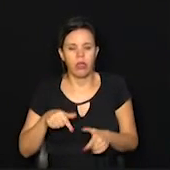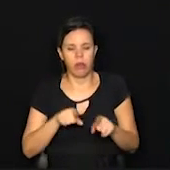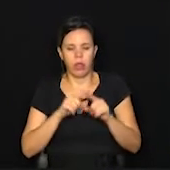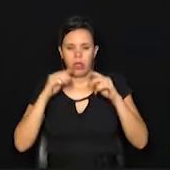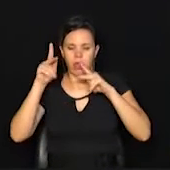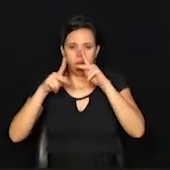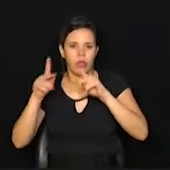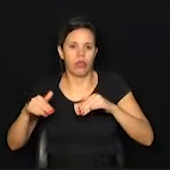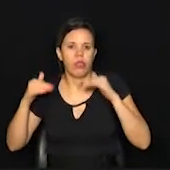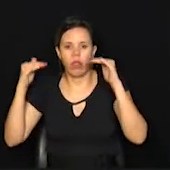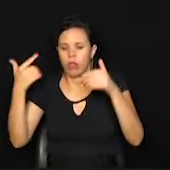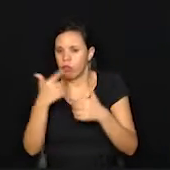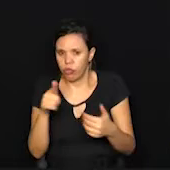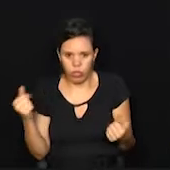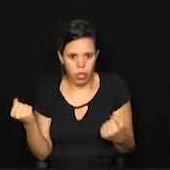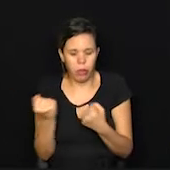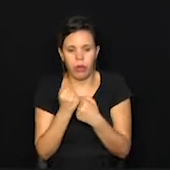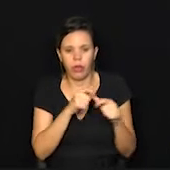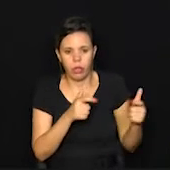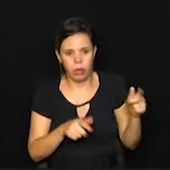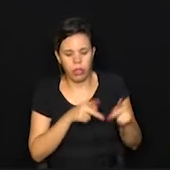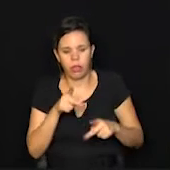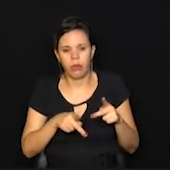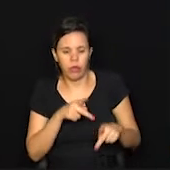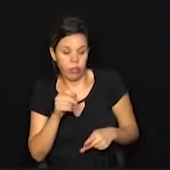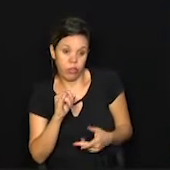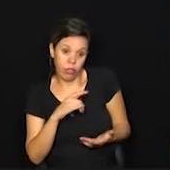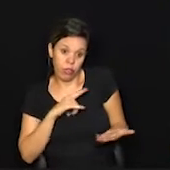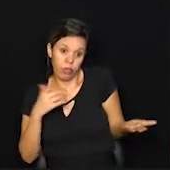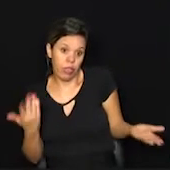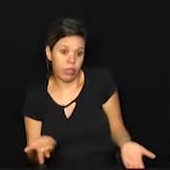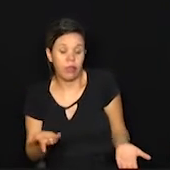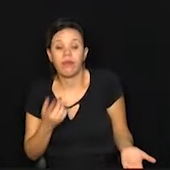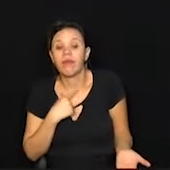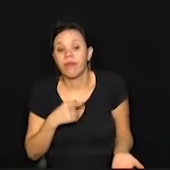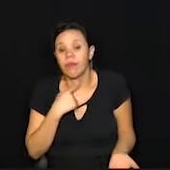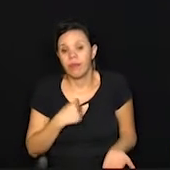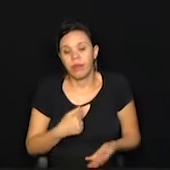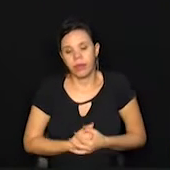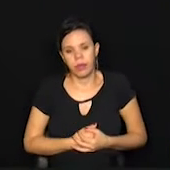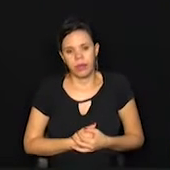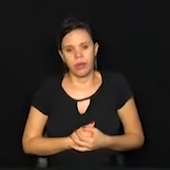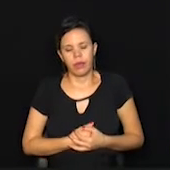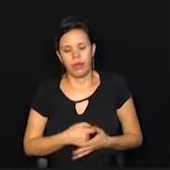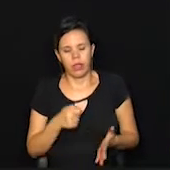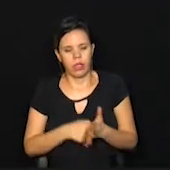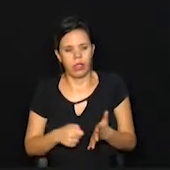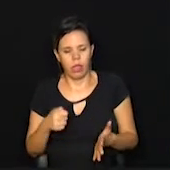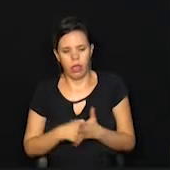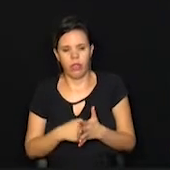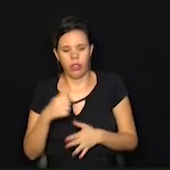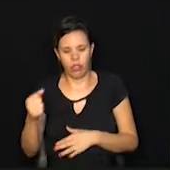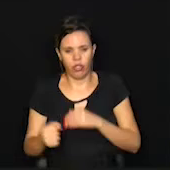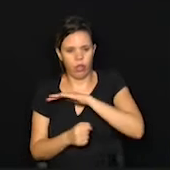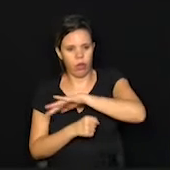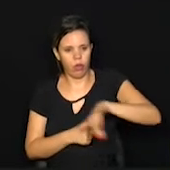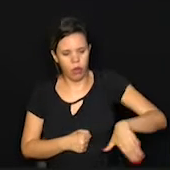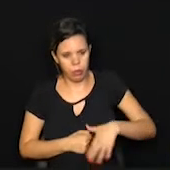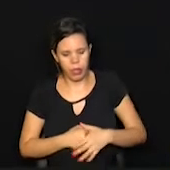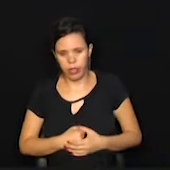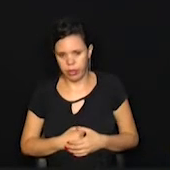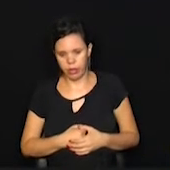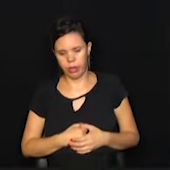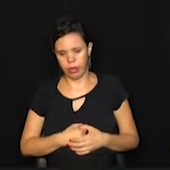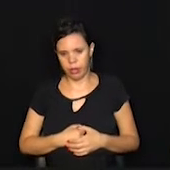mas não tinha apoio da maioria do povo e se tivesse tido vontade de resistir ao golpe tá certo